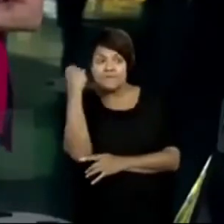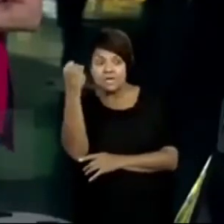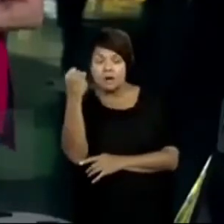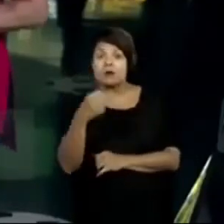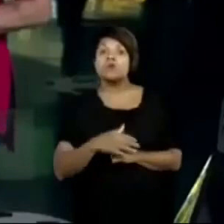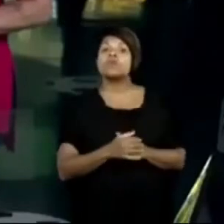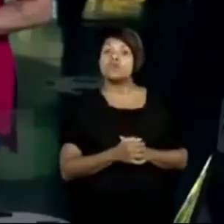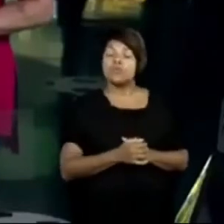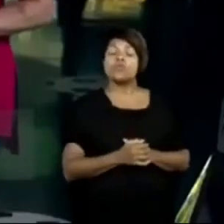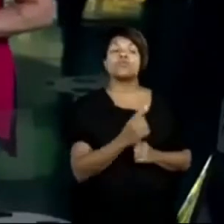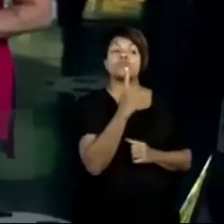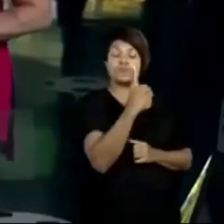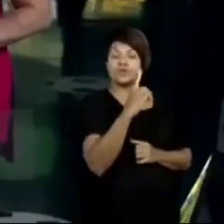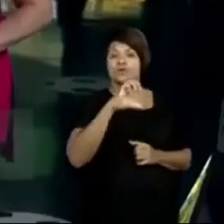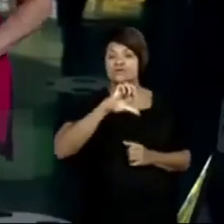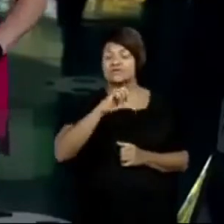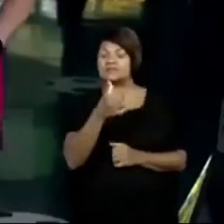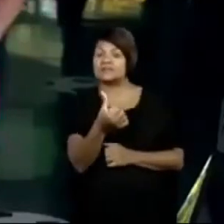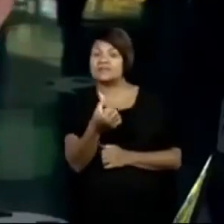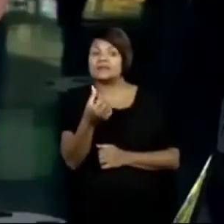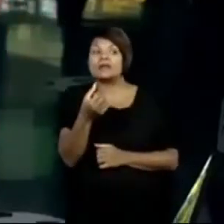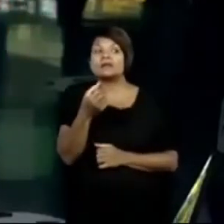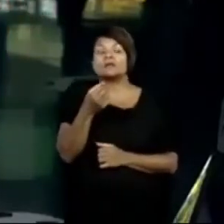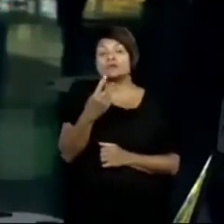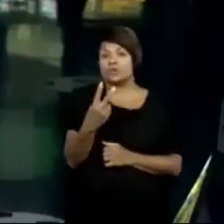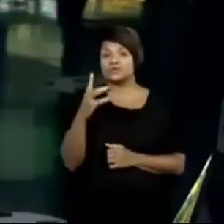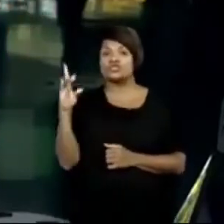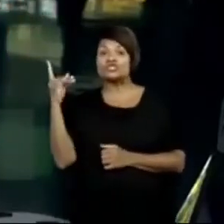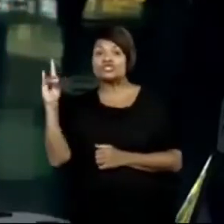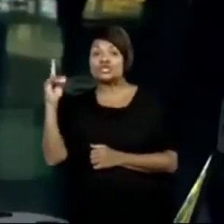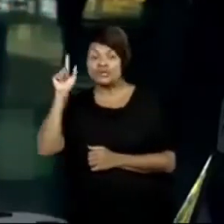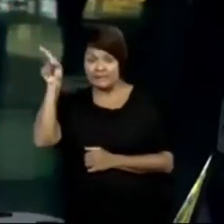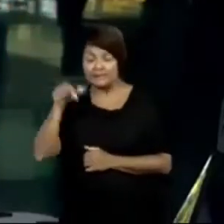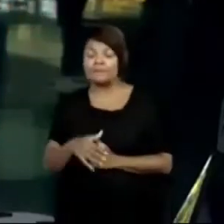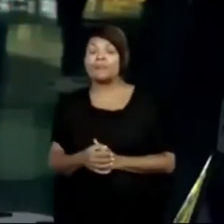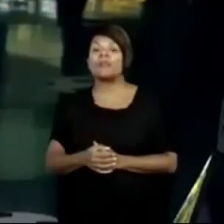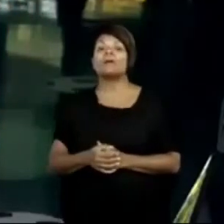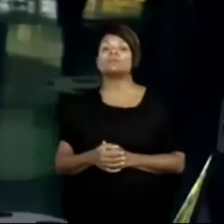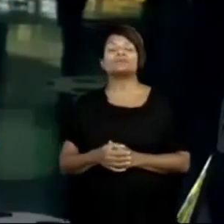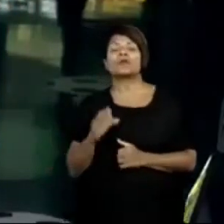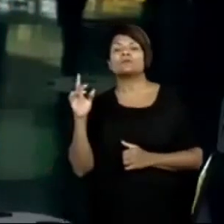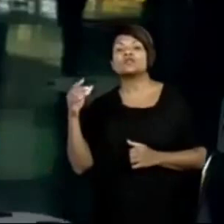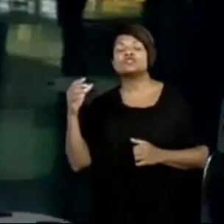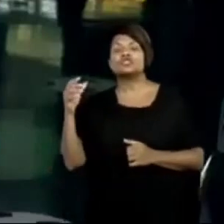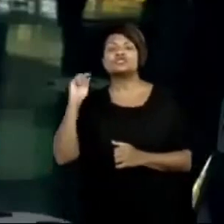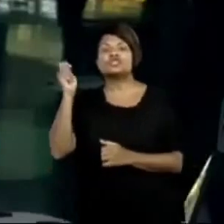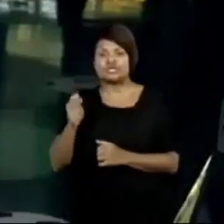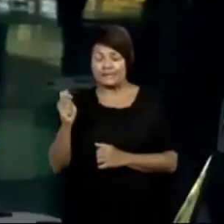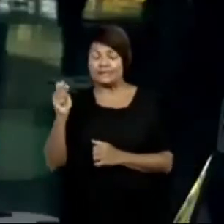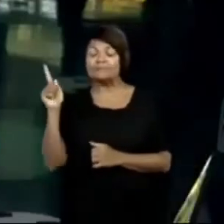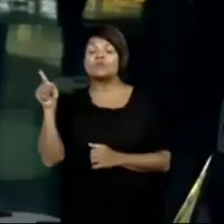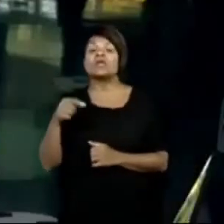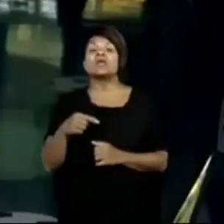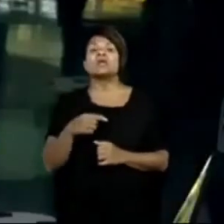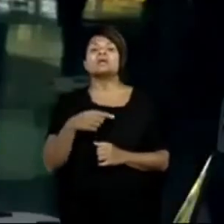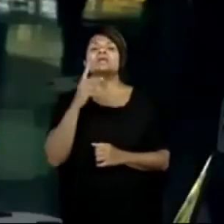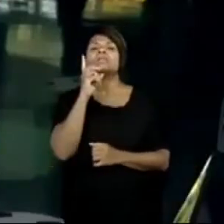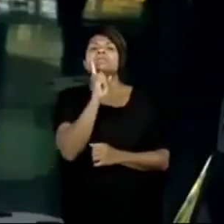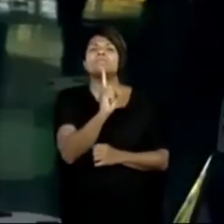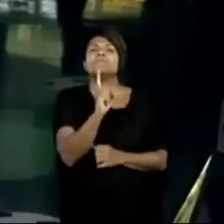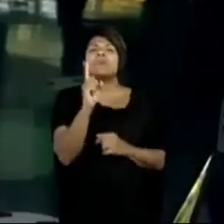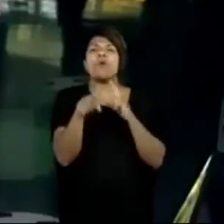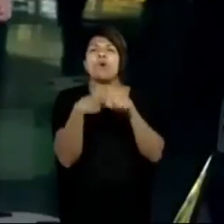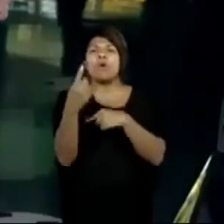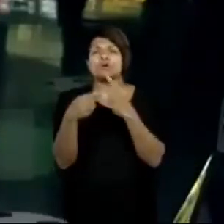1962, onde a sede foi o Chile. Em 1970, eu não era nascida ainda, conquistou a